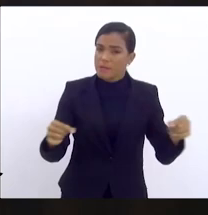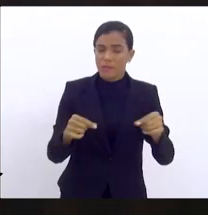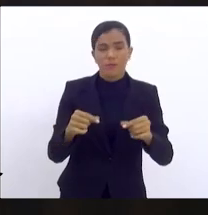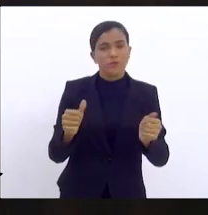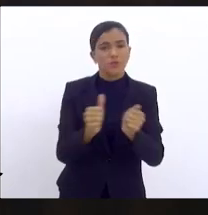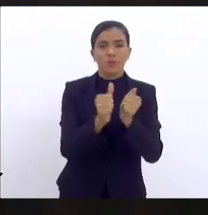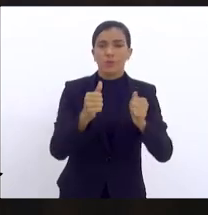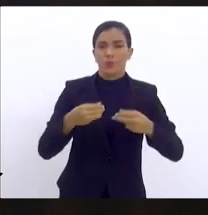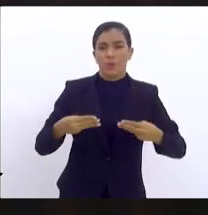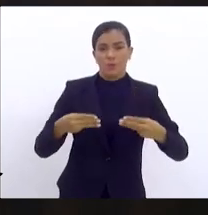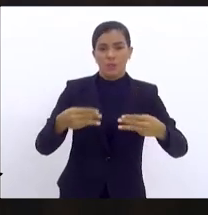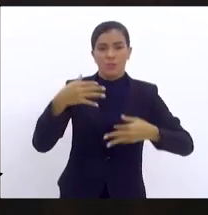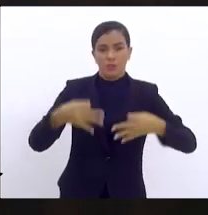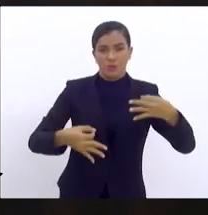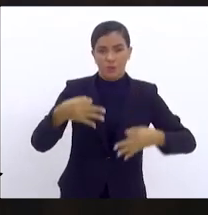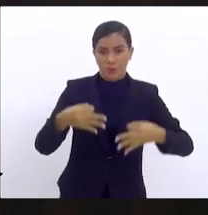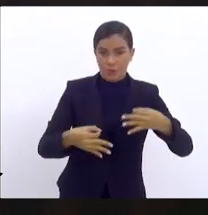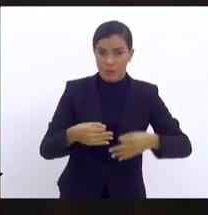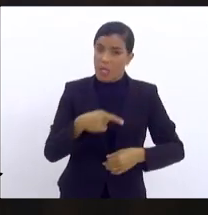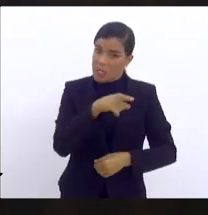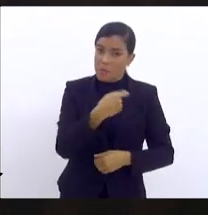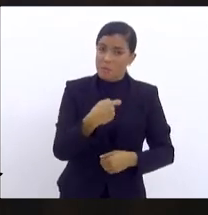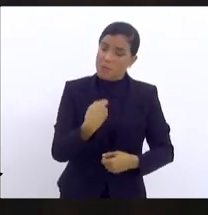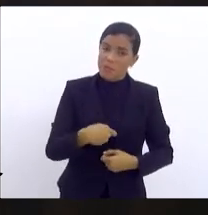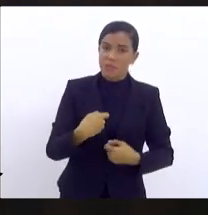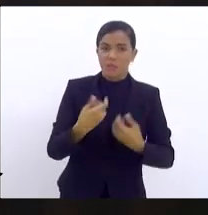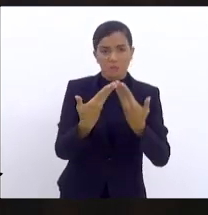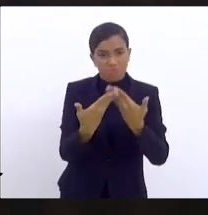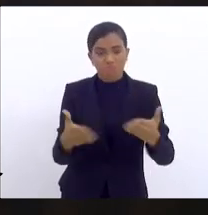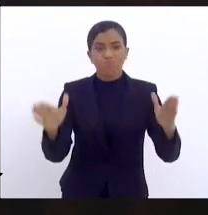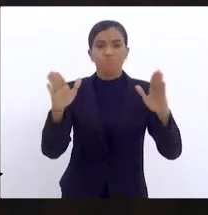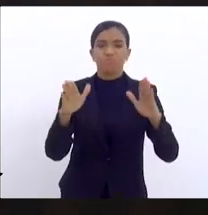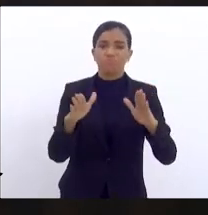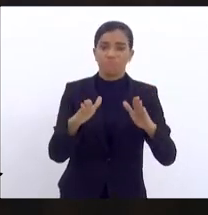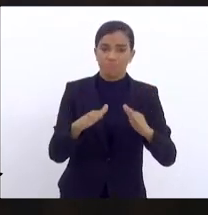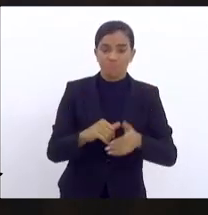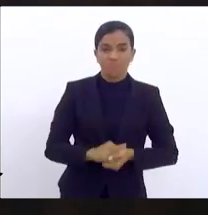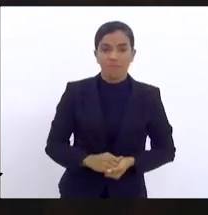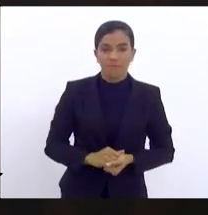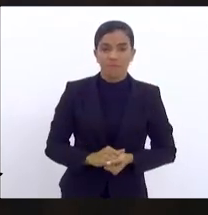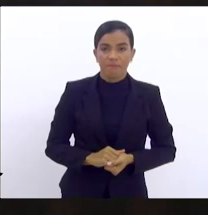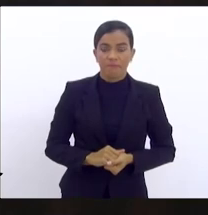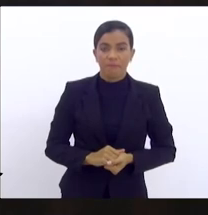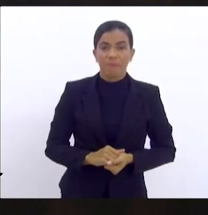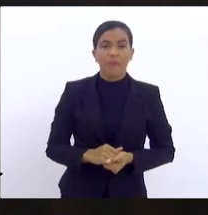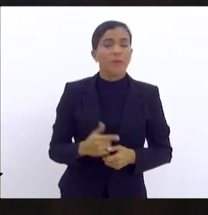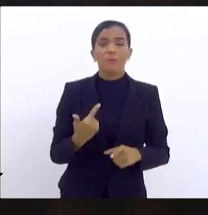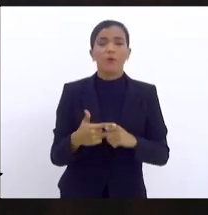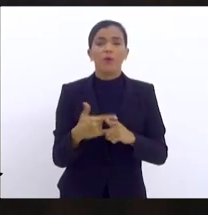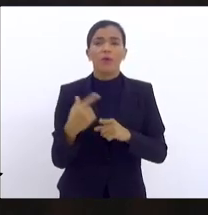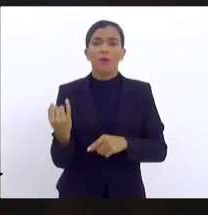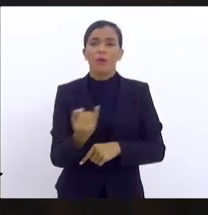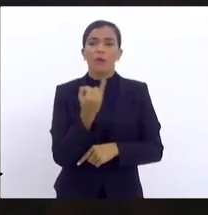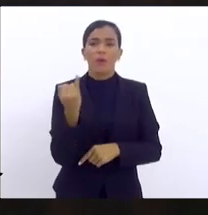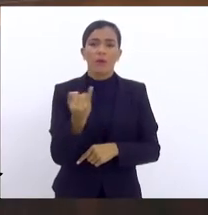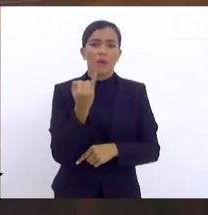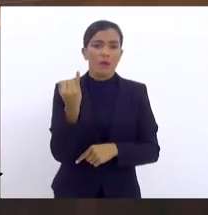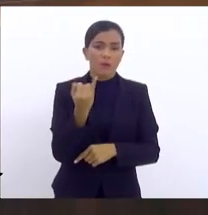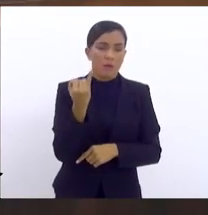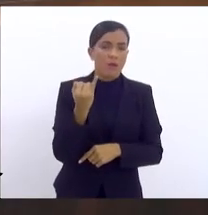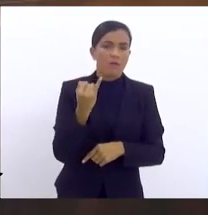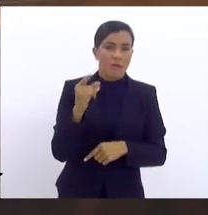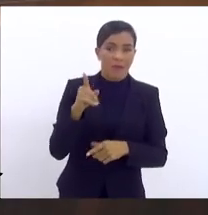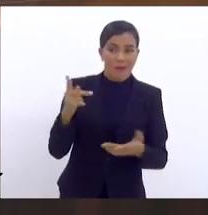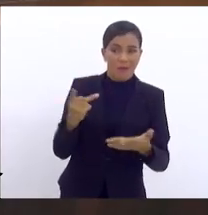Justiça precisa que ele não recebam aqui ele não receba lá quer dizer até porque é importante como eu falei quando